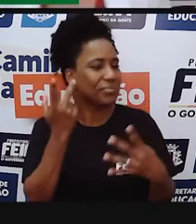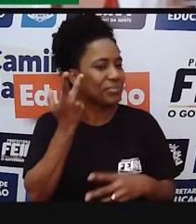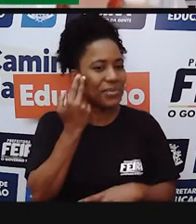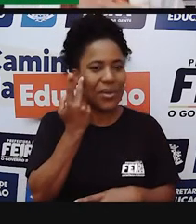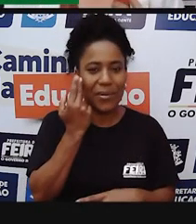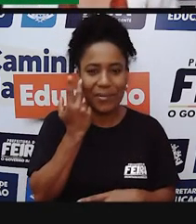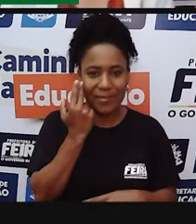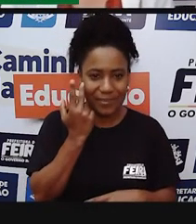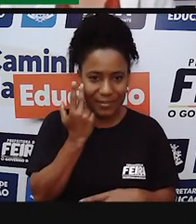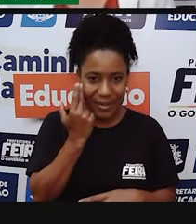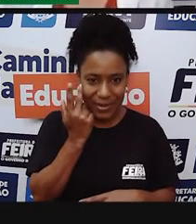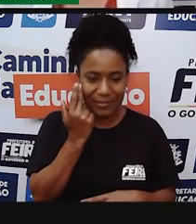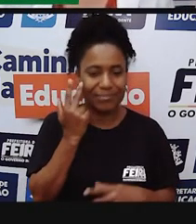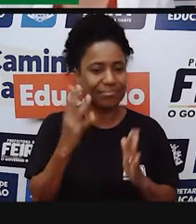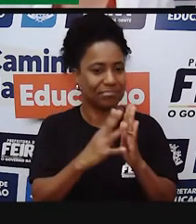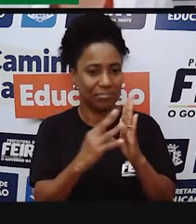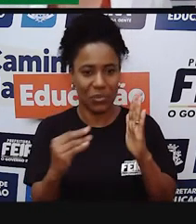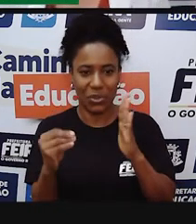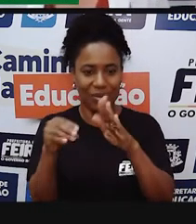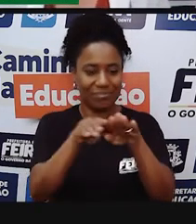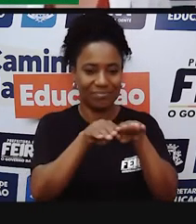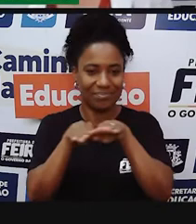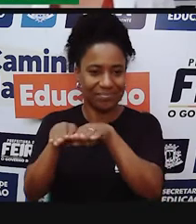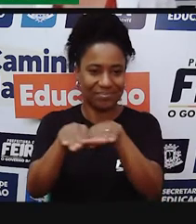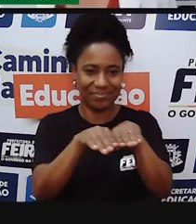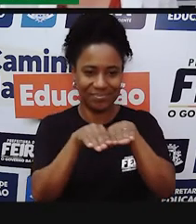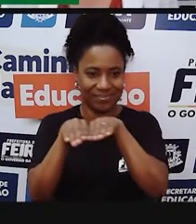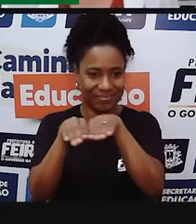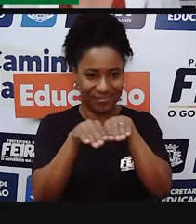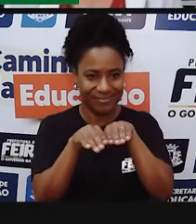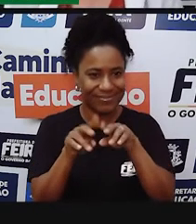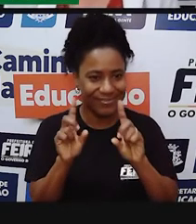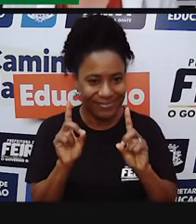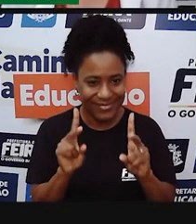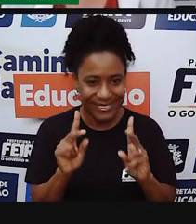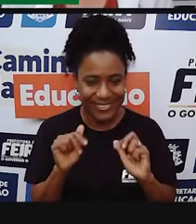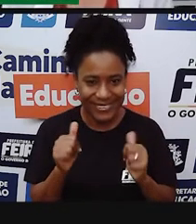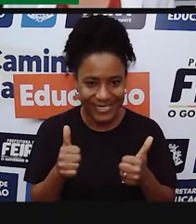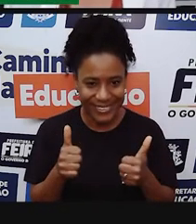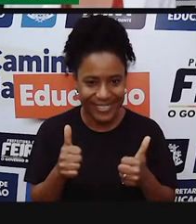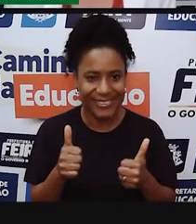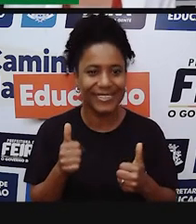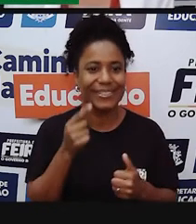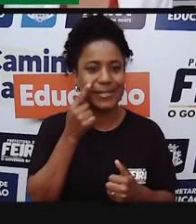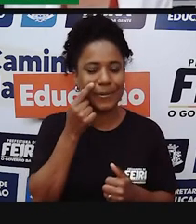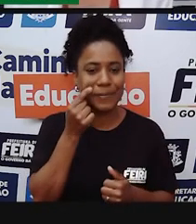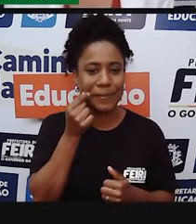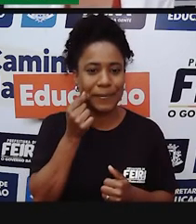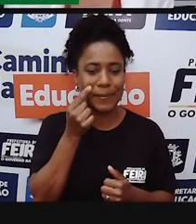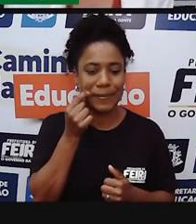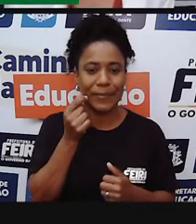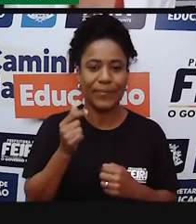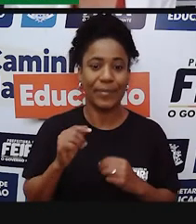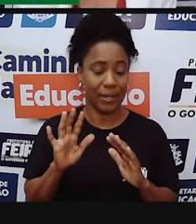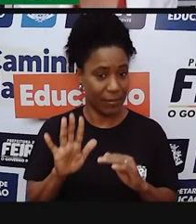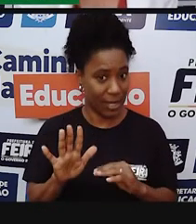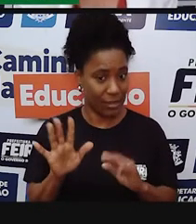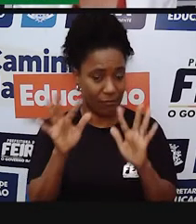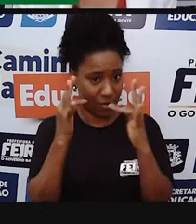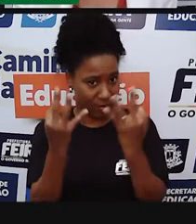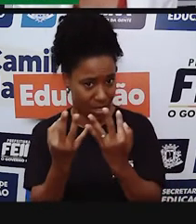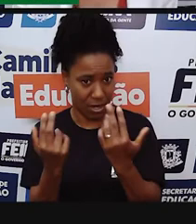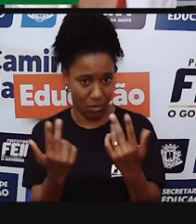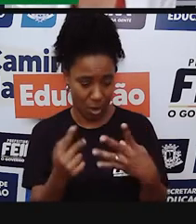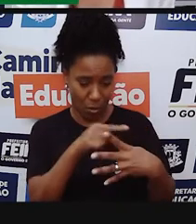comum dentro do modelo tradicional Ok se o dente mas nem todas as famílias seguem